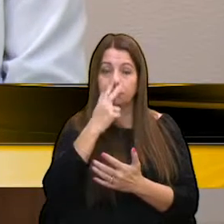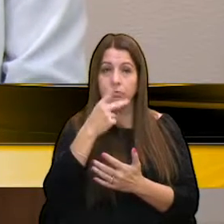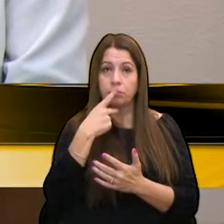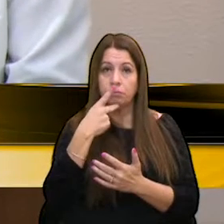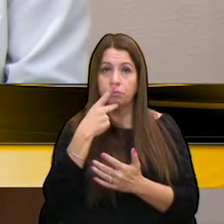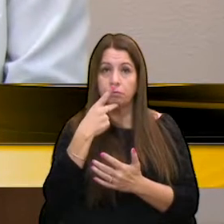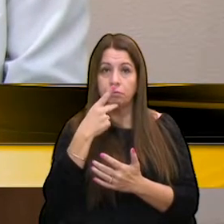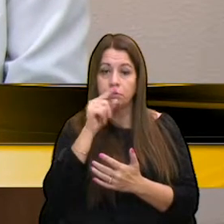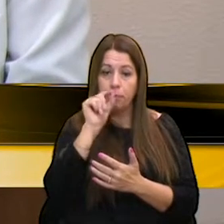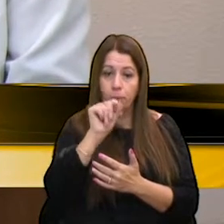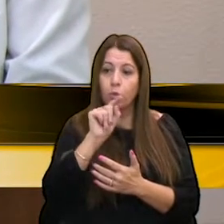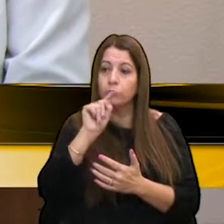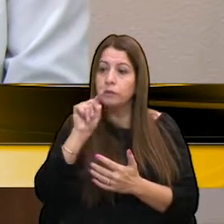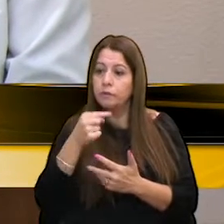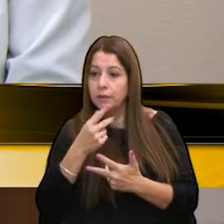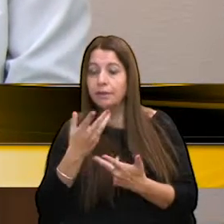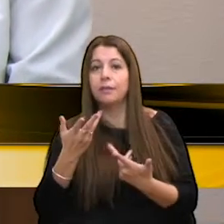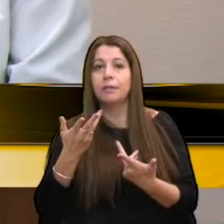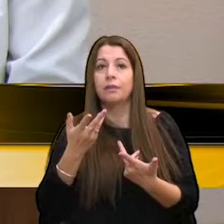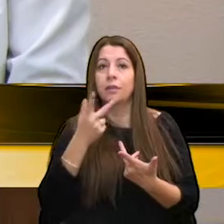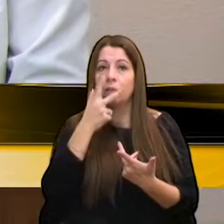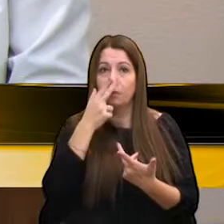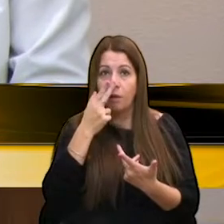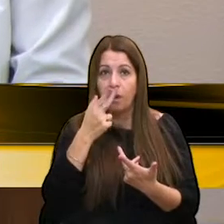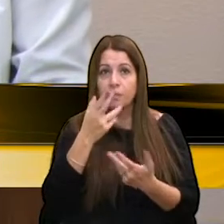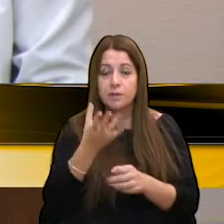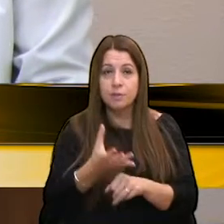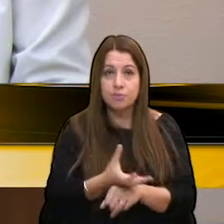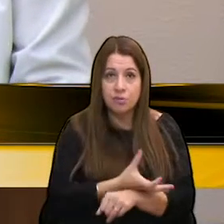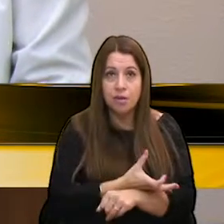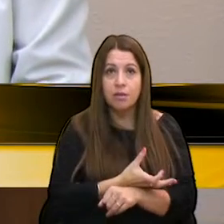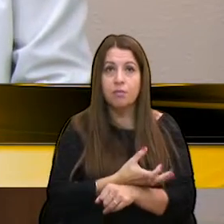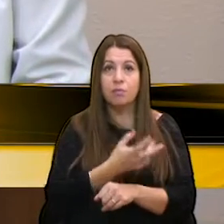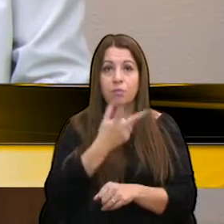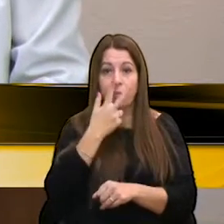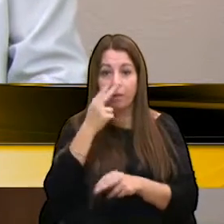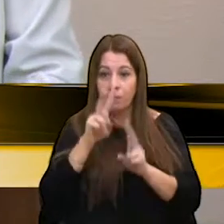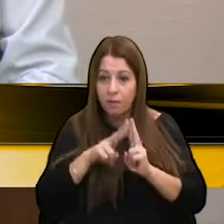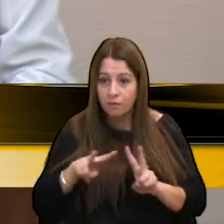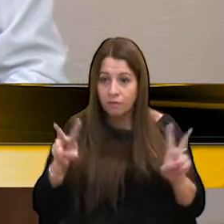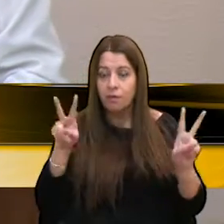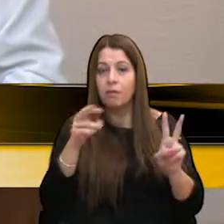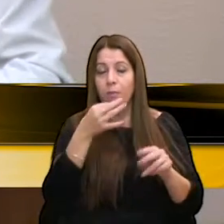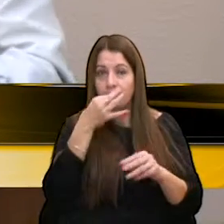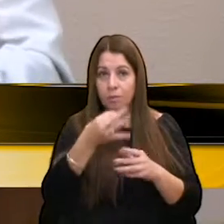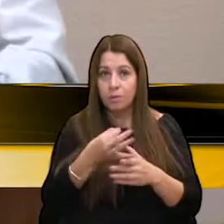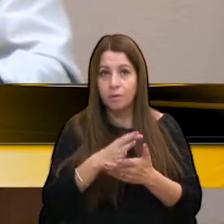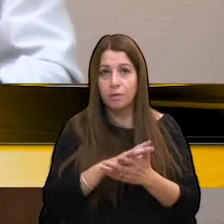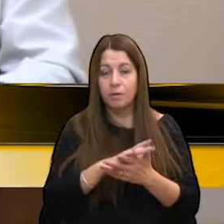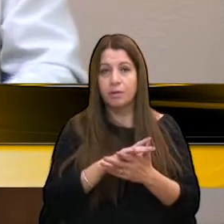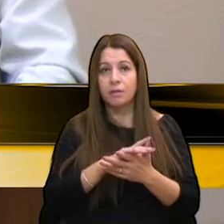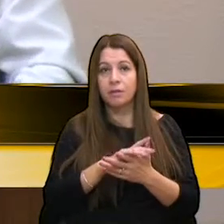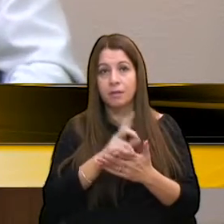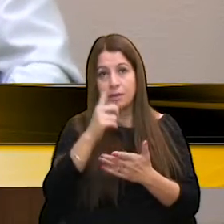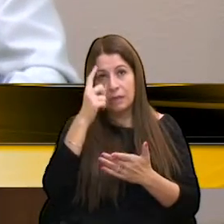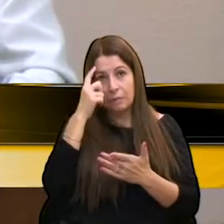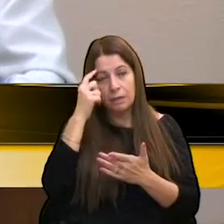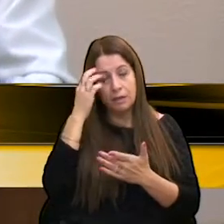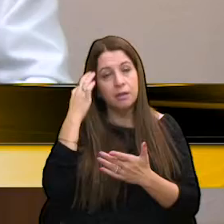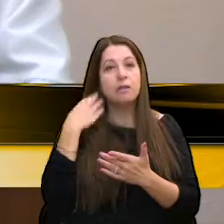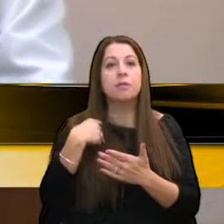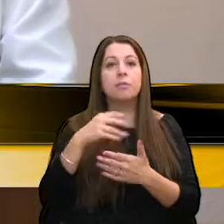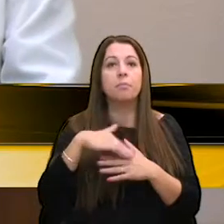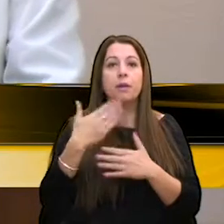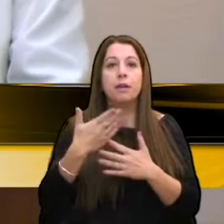fala, ponto, vírgula, as mesmas emoções, a mesma visão, quer dizer, nos parece muito mais